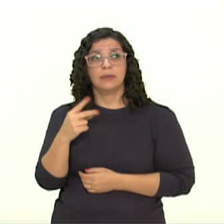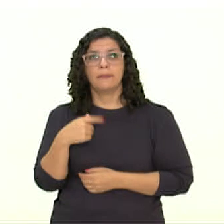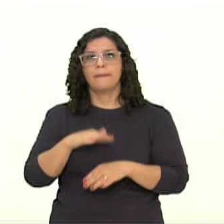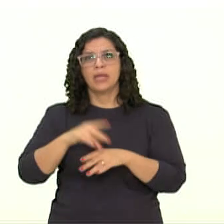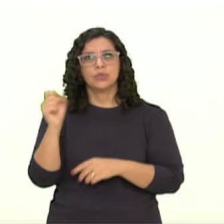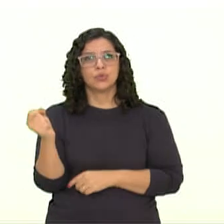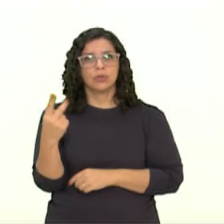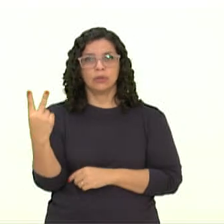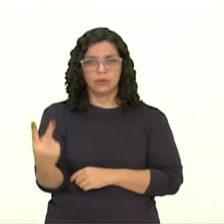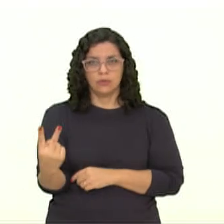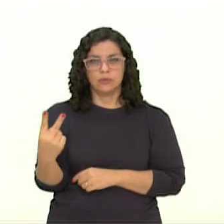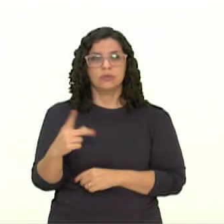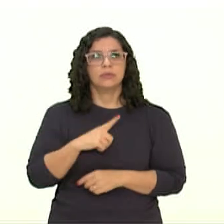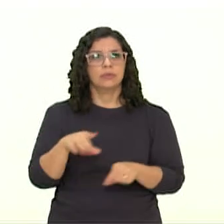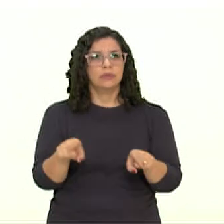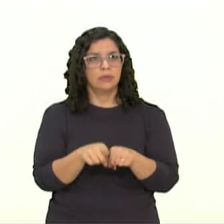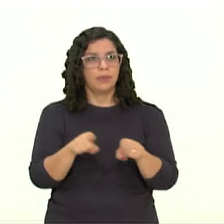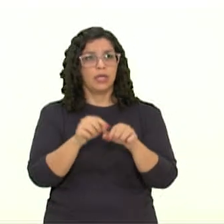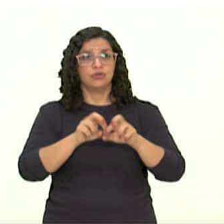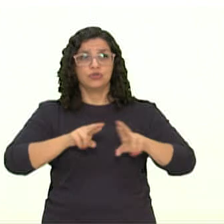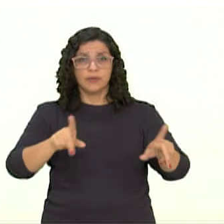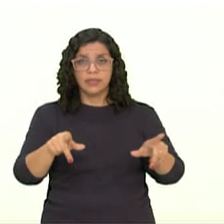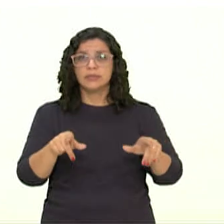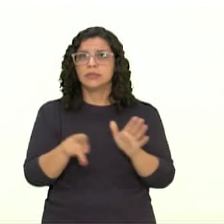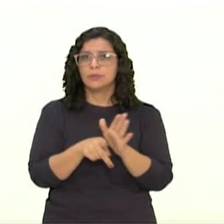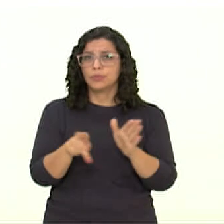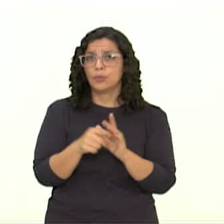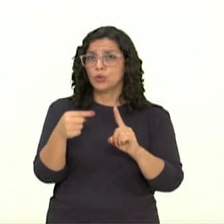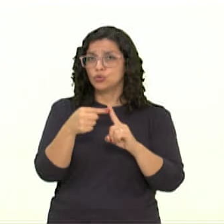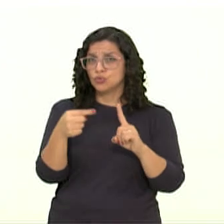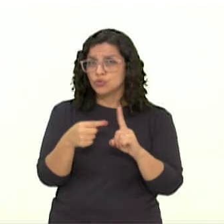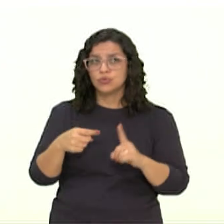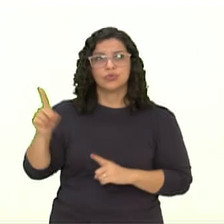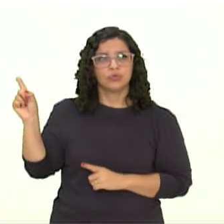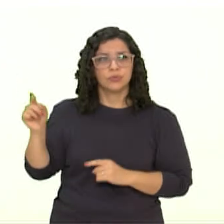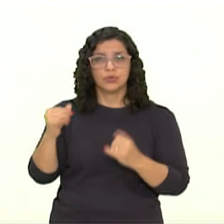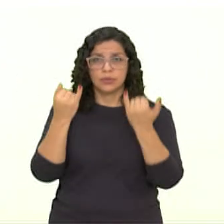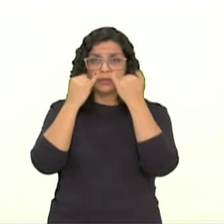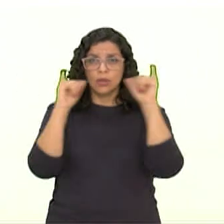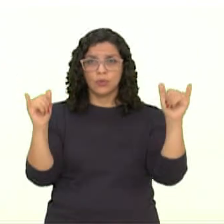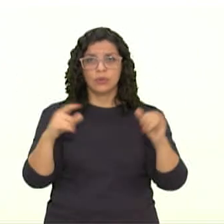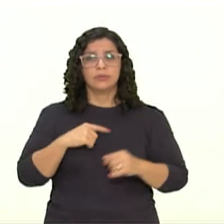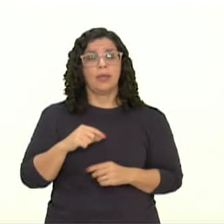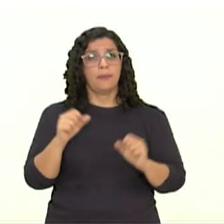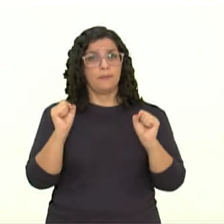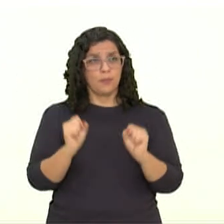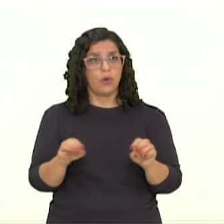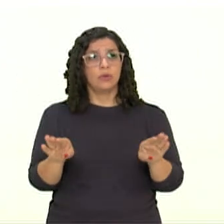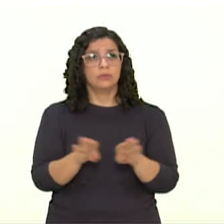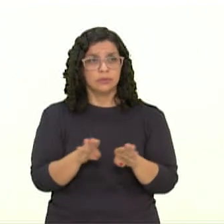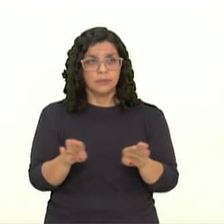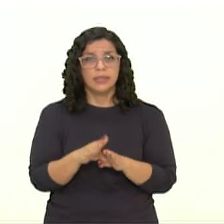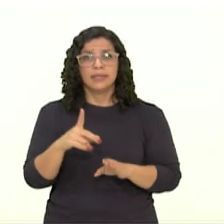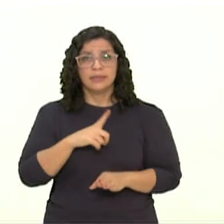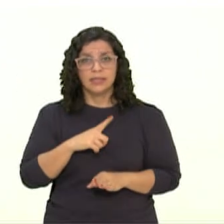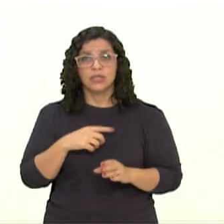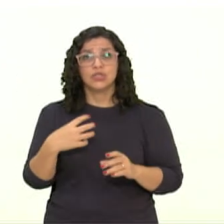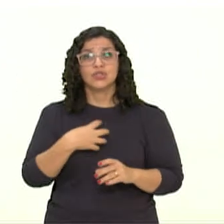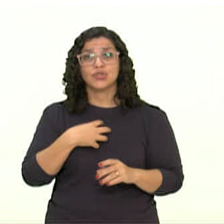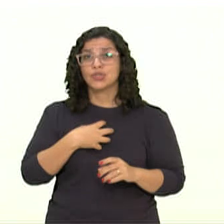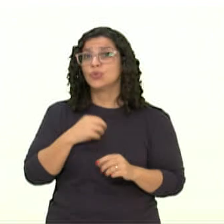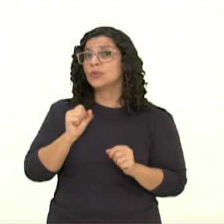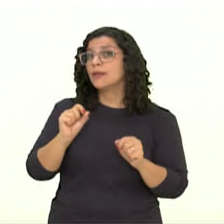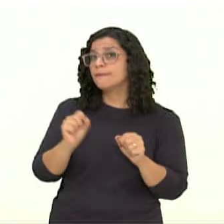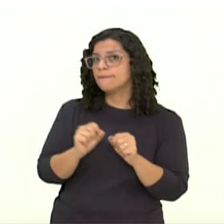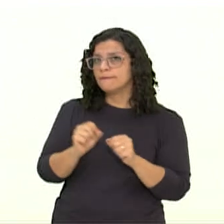gente? Então, são as diferenças básicas ali entre os neurônios. Eles podem ser classificados também de acordo com a sua